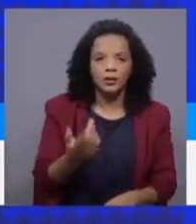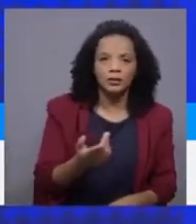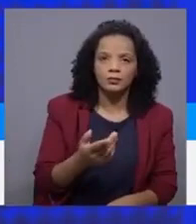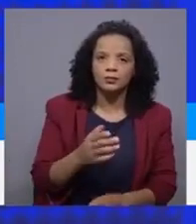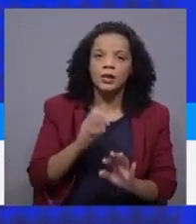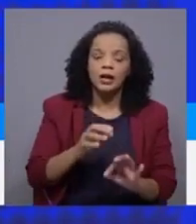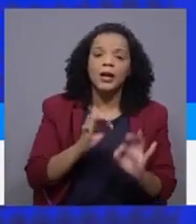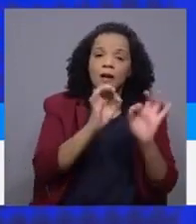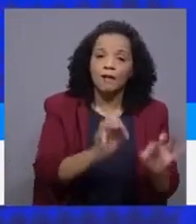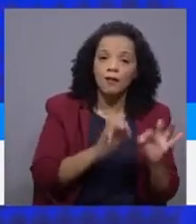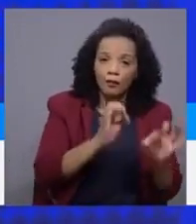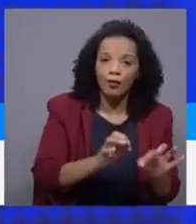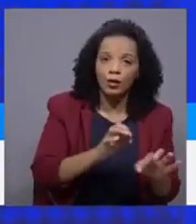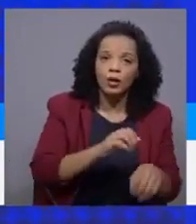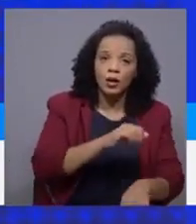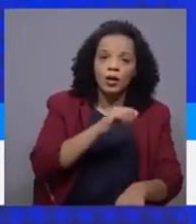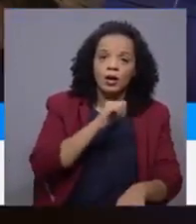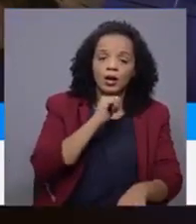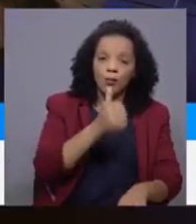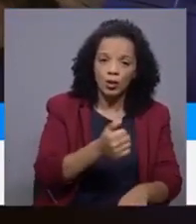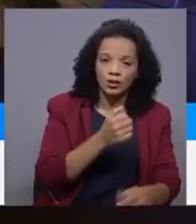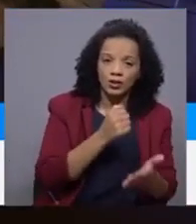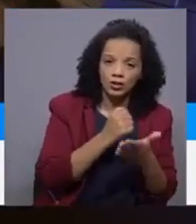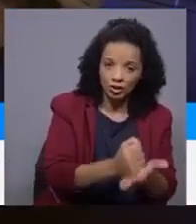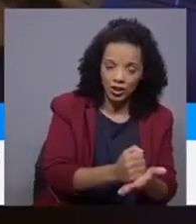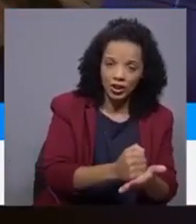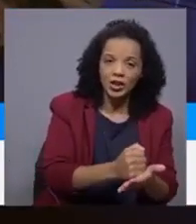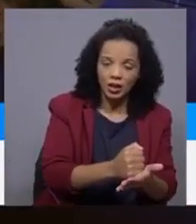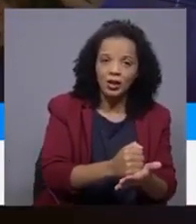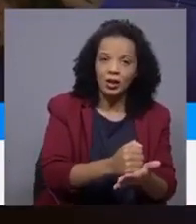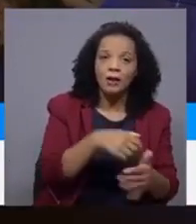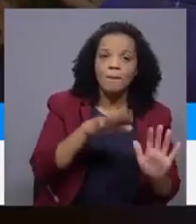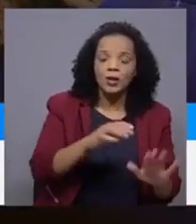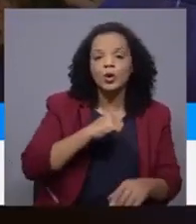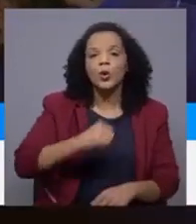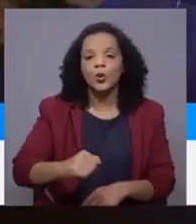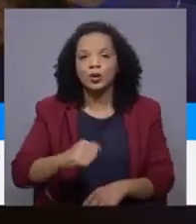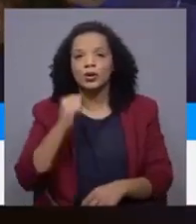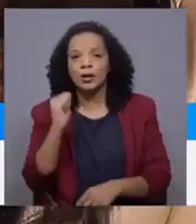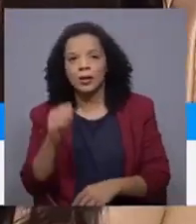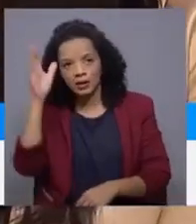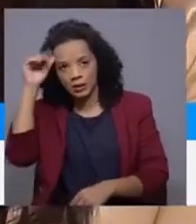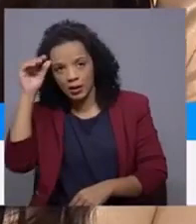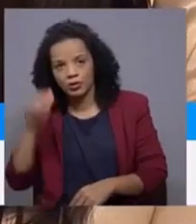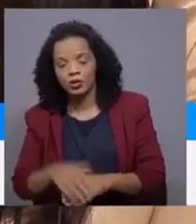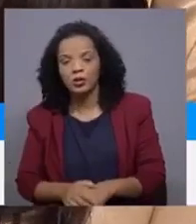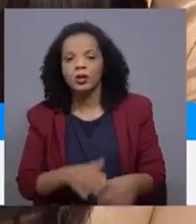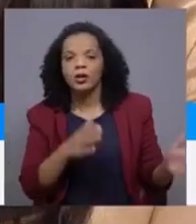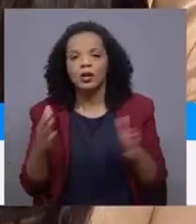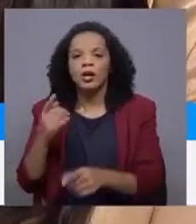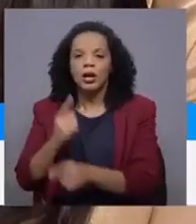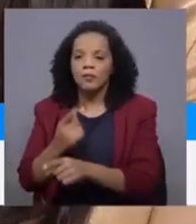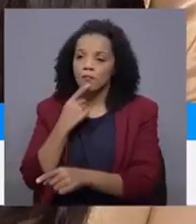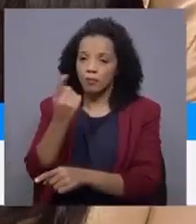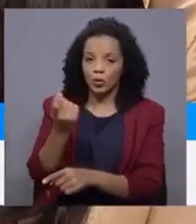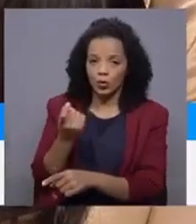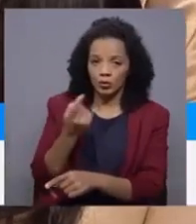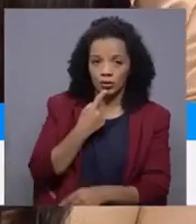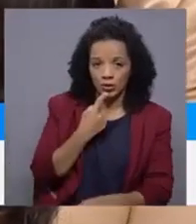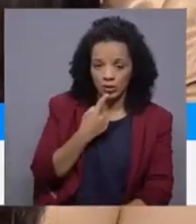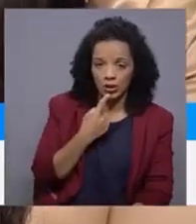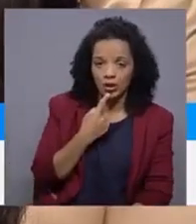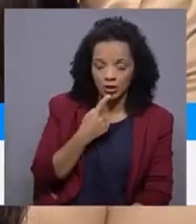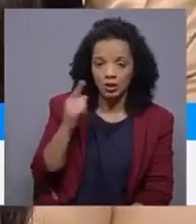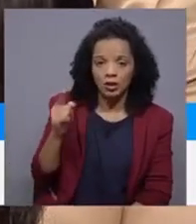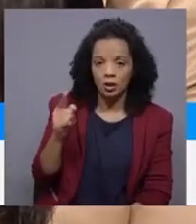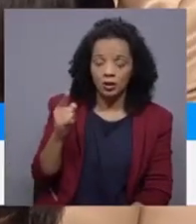que é a favor da eutanásia e o PAN, mas é a favor da eutanásia, mas é contra o abate de animais. Inês, a mesma pergunta que fiz, ou seja, a Inês